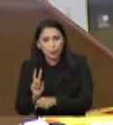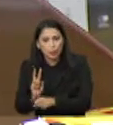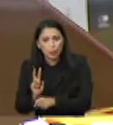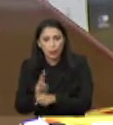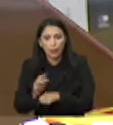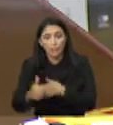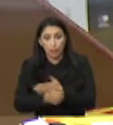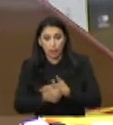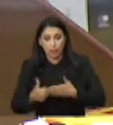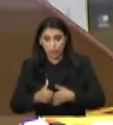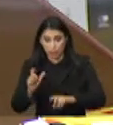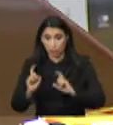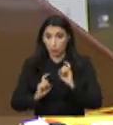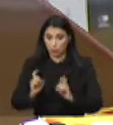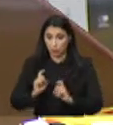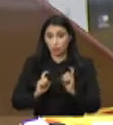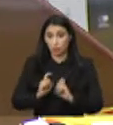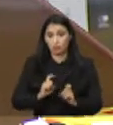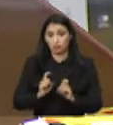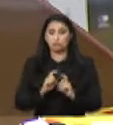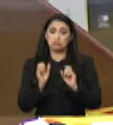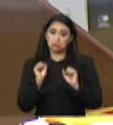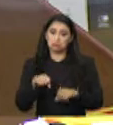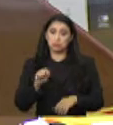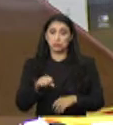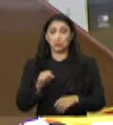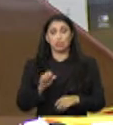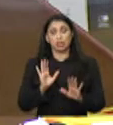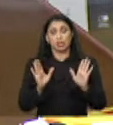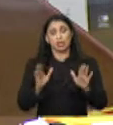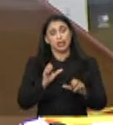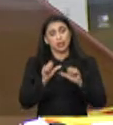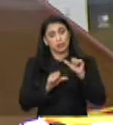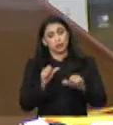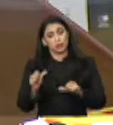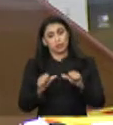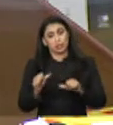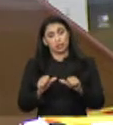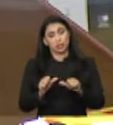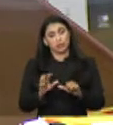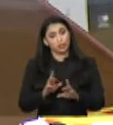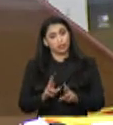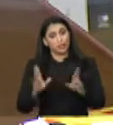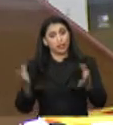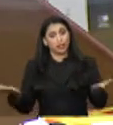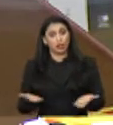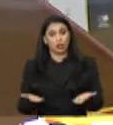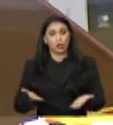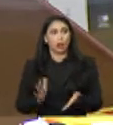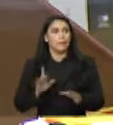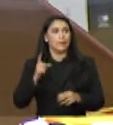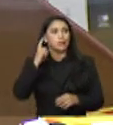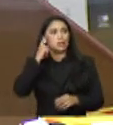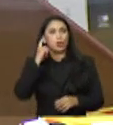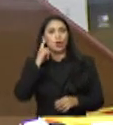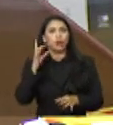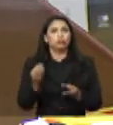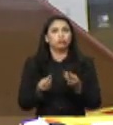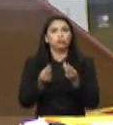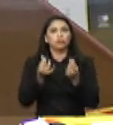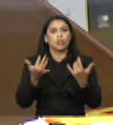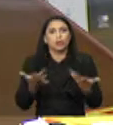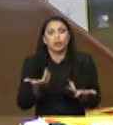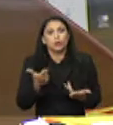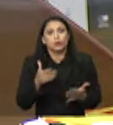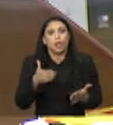moralidade administrativa pode ser enfim considerar absolutamente Inconveniente a modificação mas essas considerações puramente subjetivos